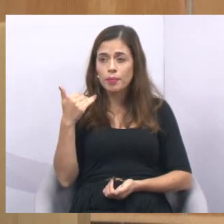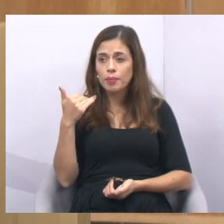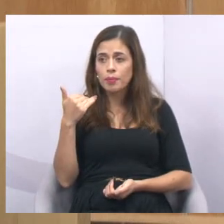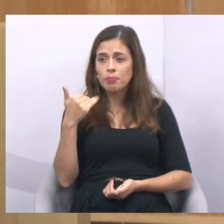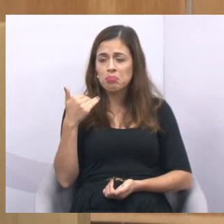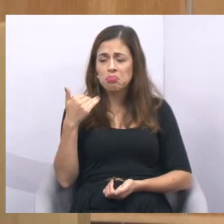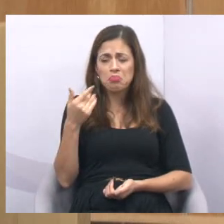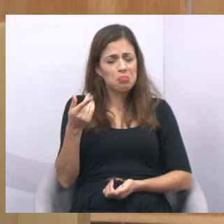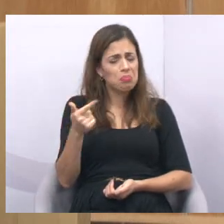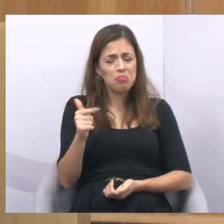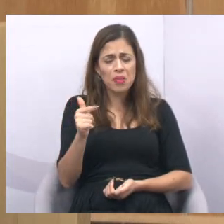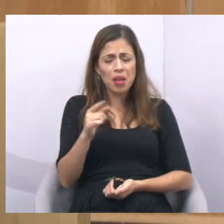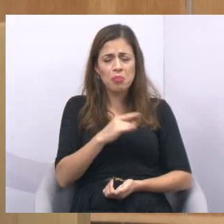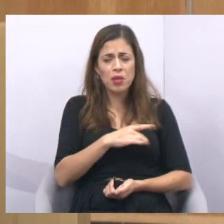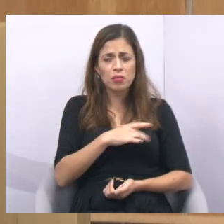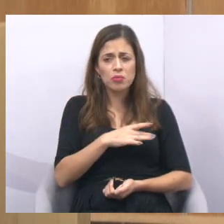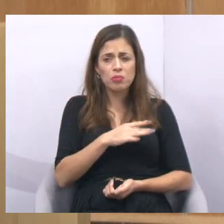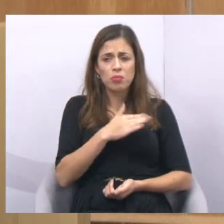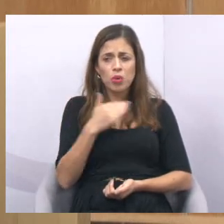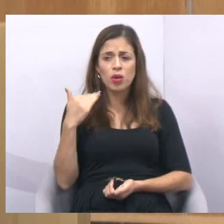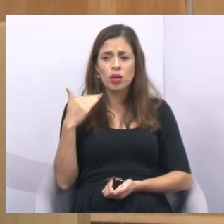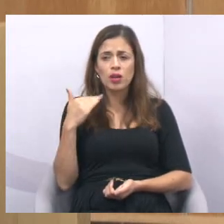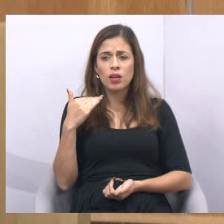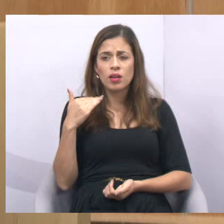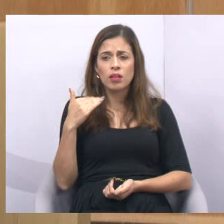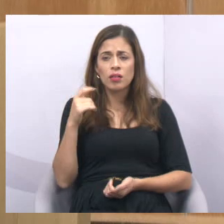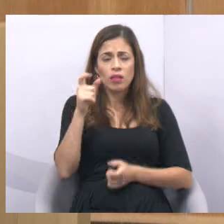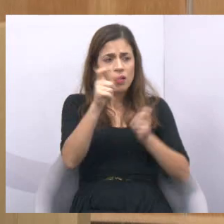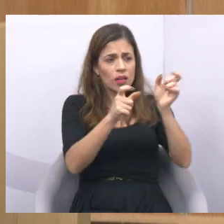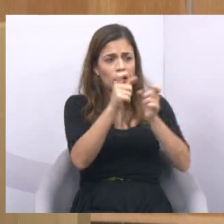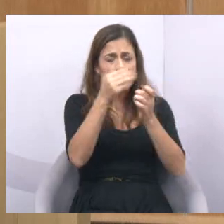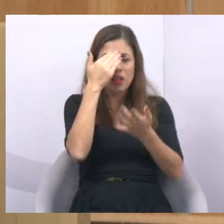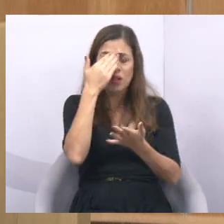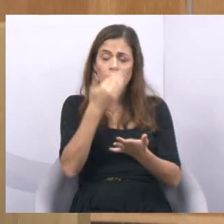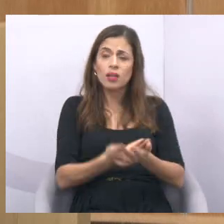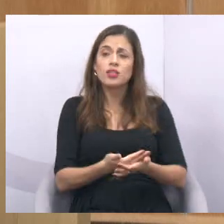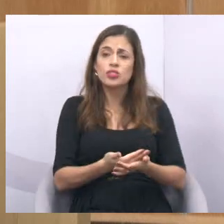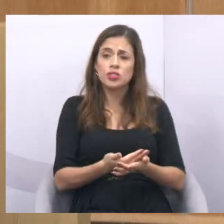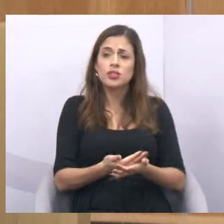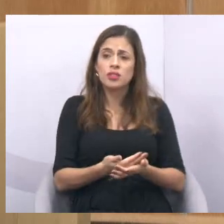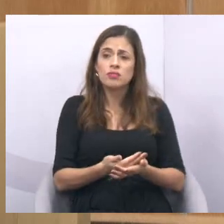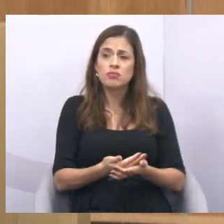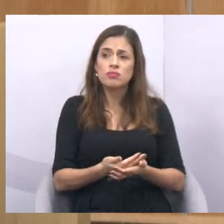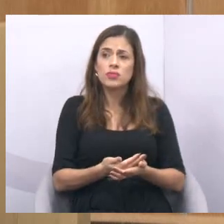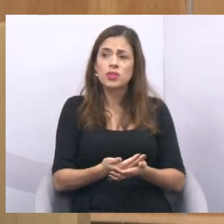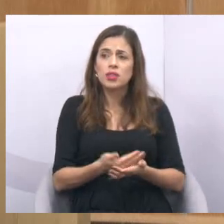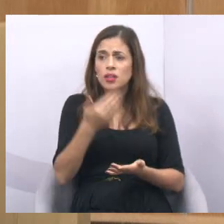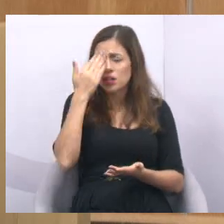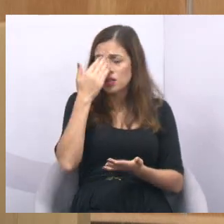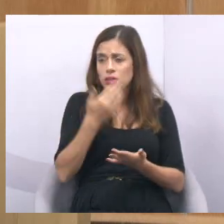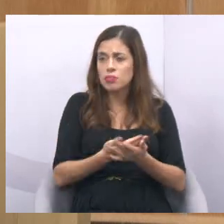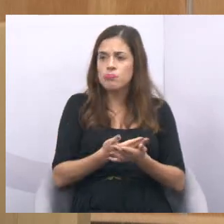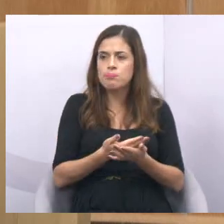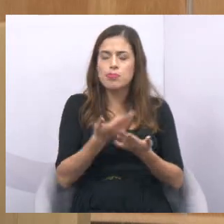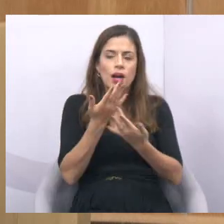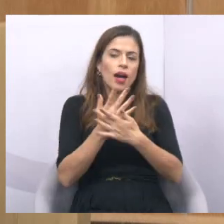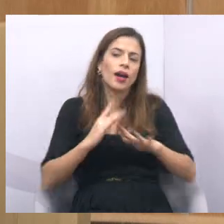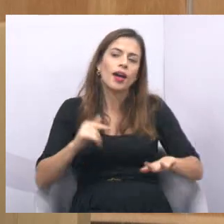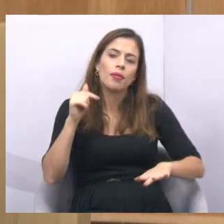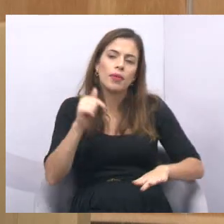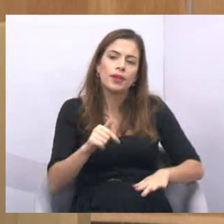Não tenho medo de morrer. Cada um tem sua crença e cada um acredita. Tem gente que acredita que acaba